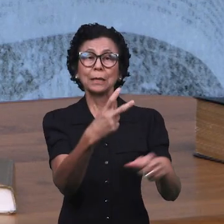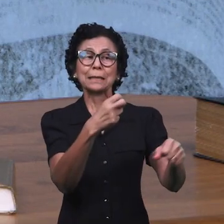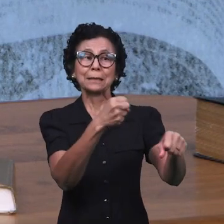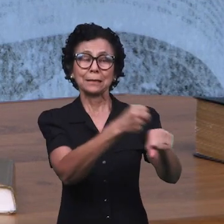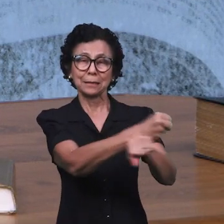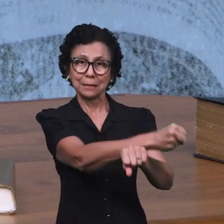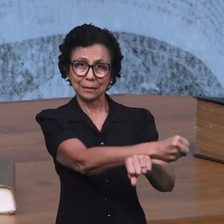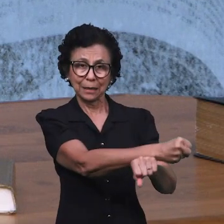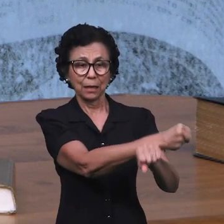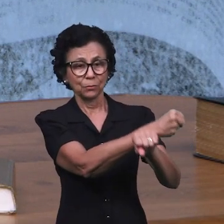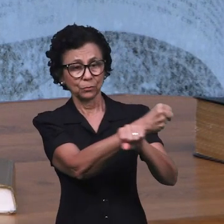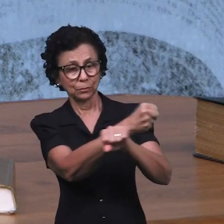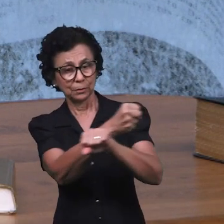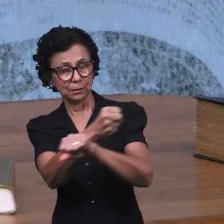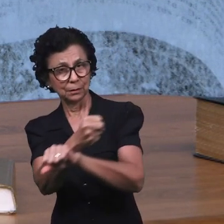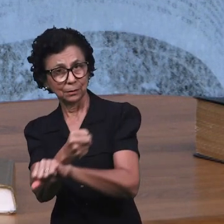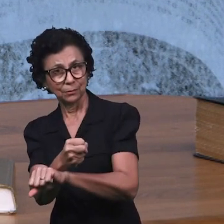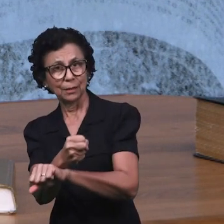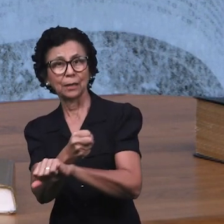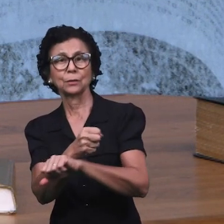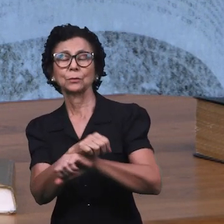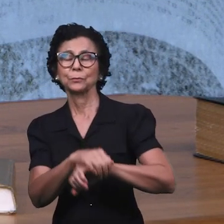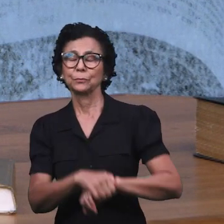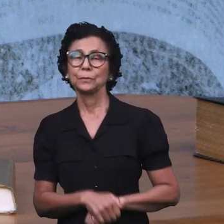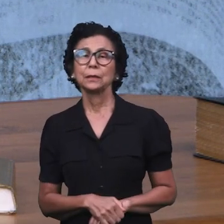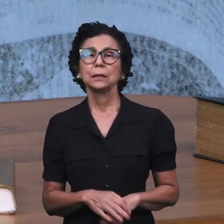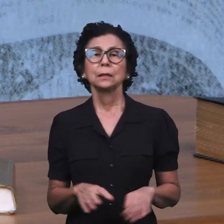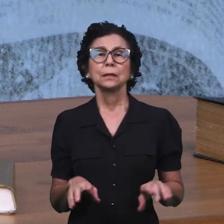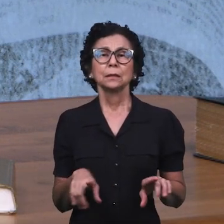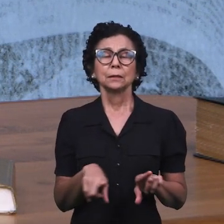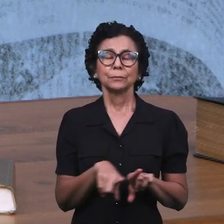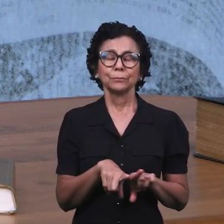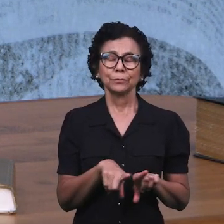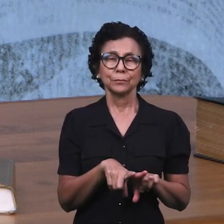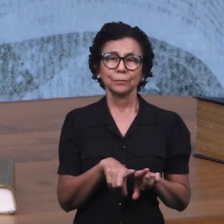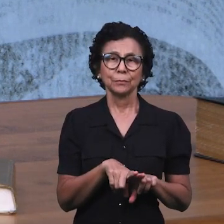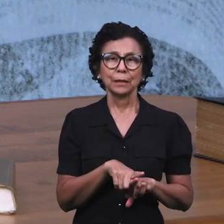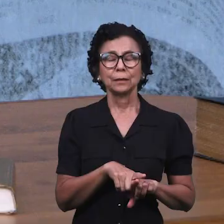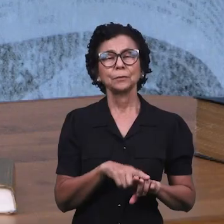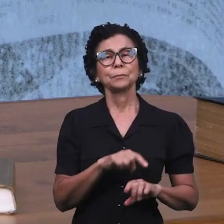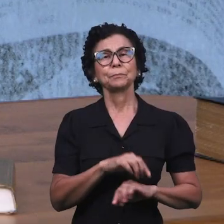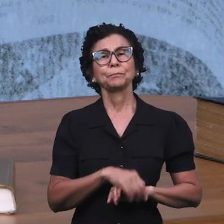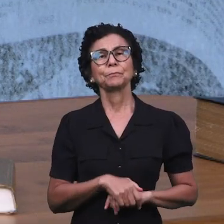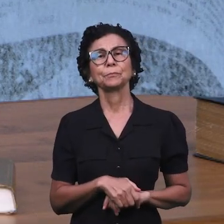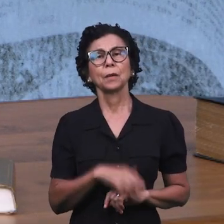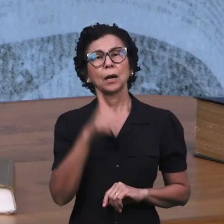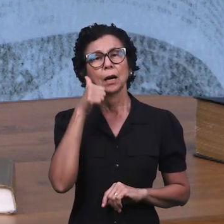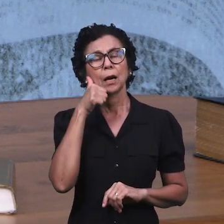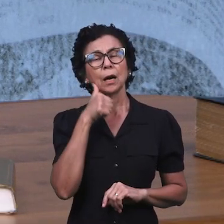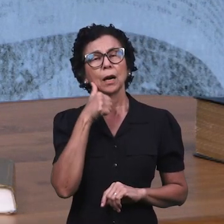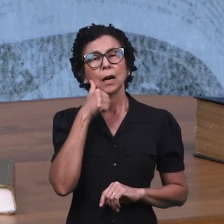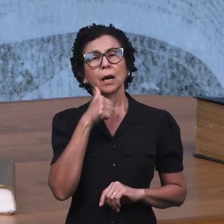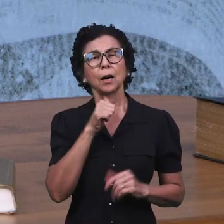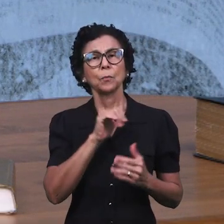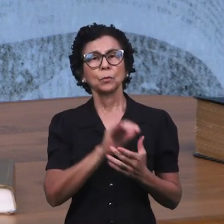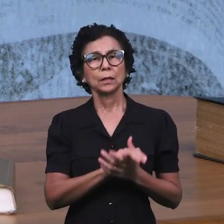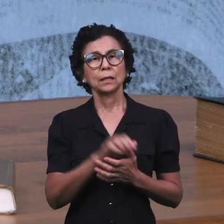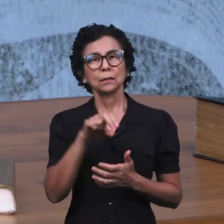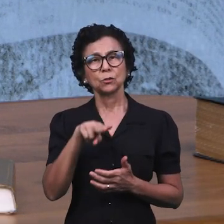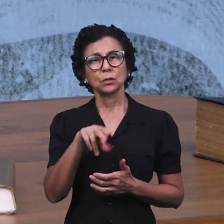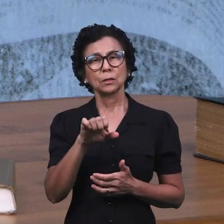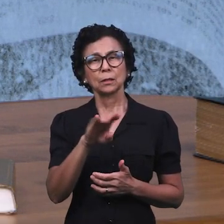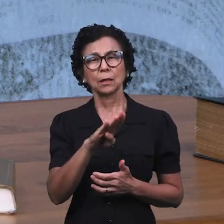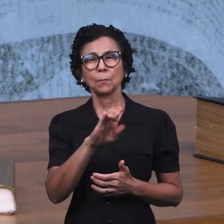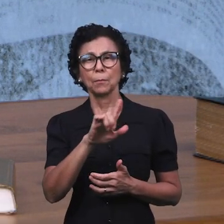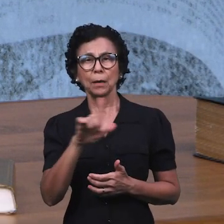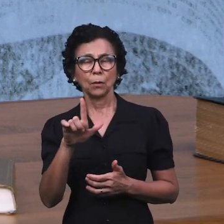Aquinoã, a jezreíta, e Abigail, a mulher de Nabal, o carmelita. E Davi muito se